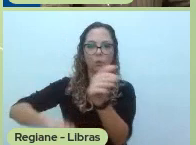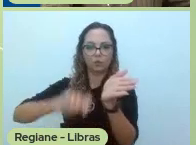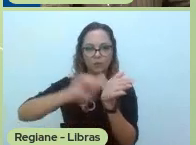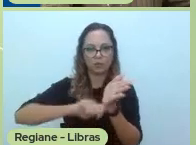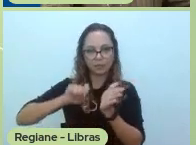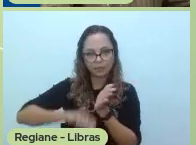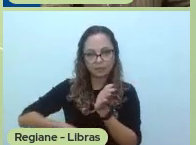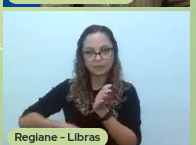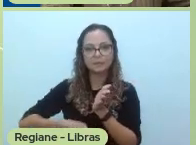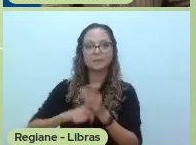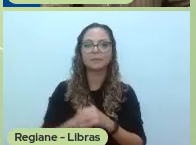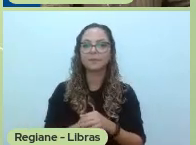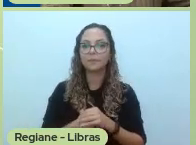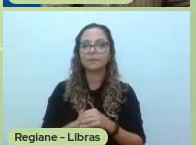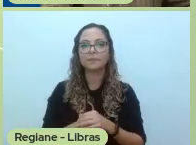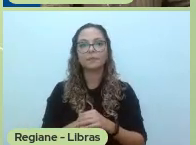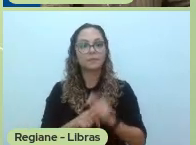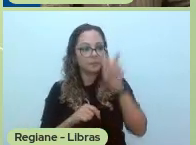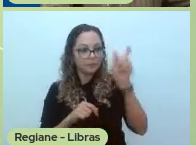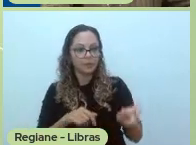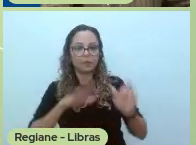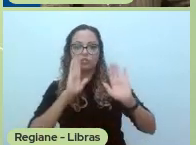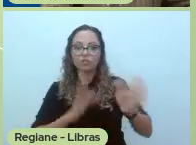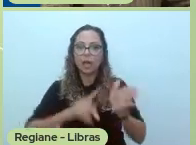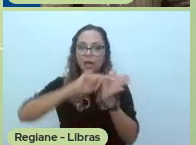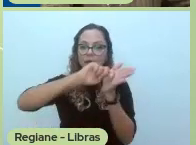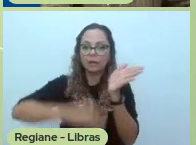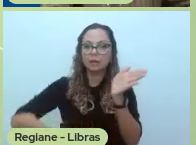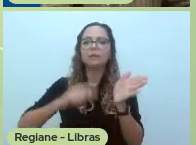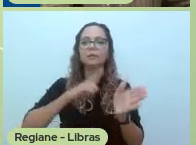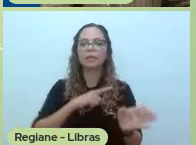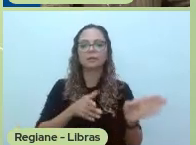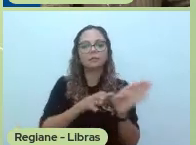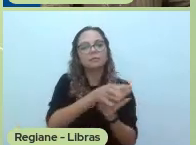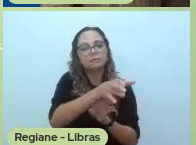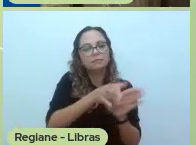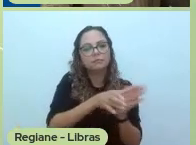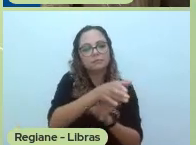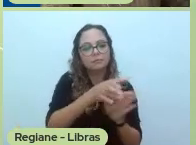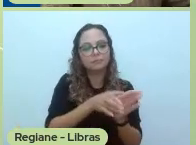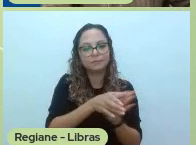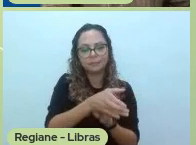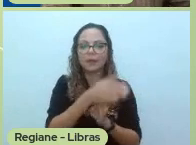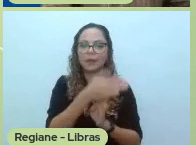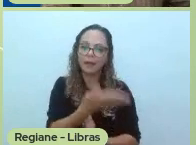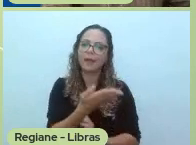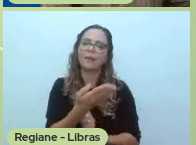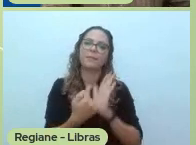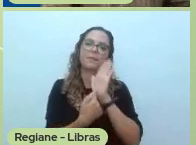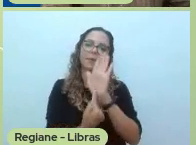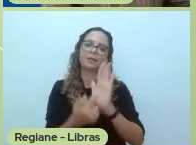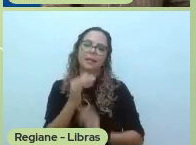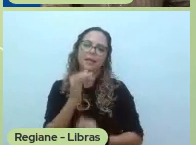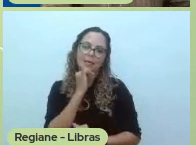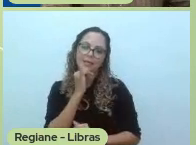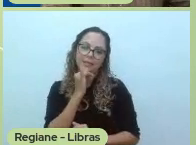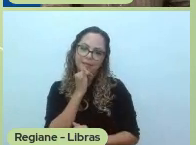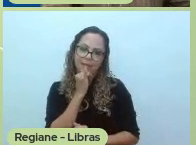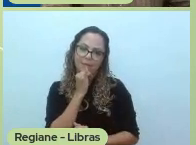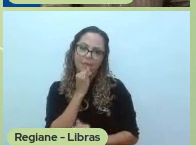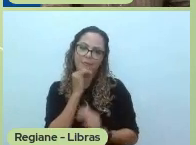contratada, a gente oferece mentoria. Esse é um exemplo, tá? Específico